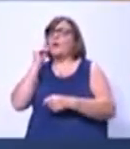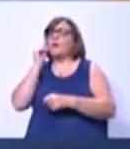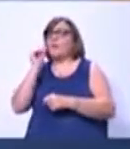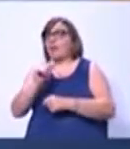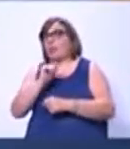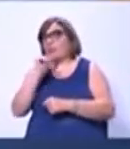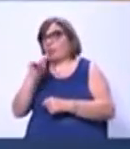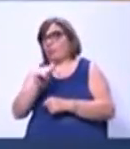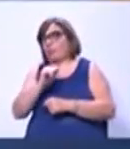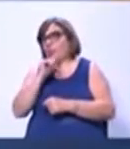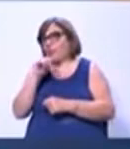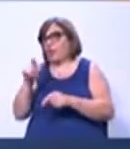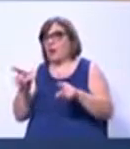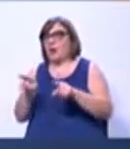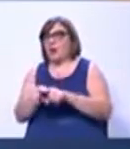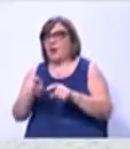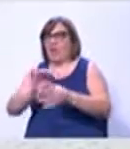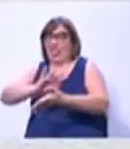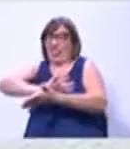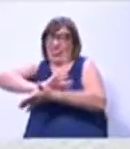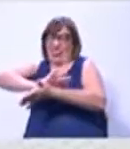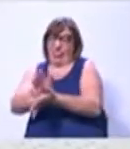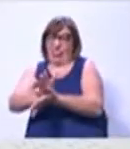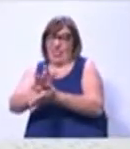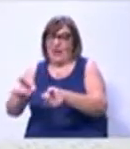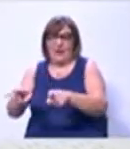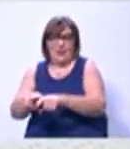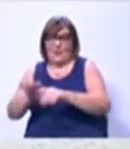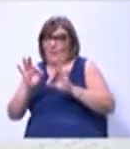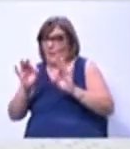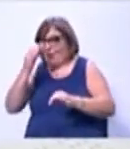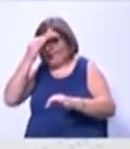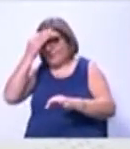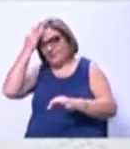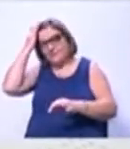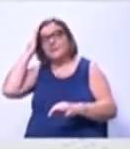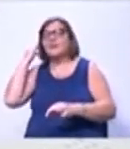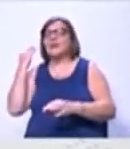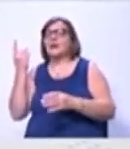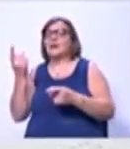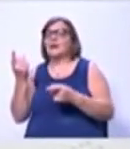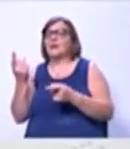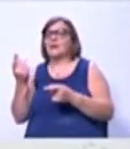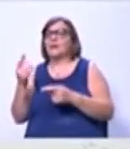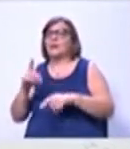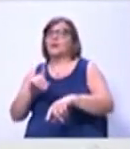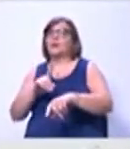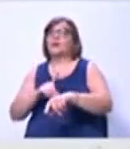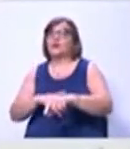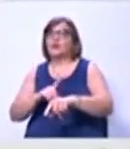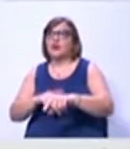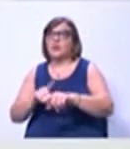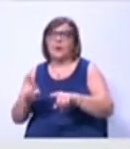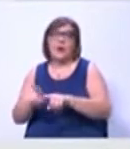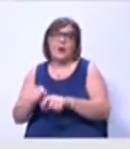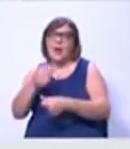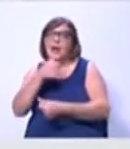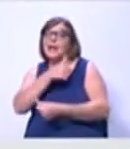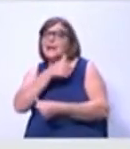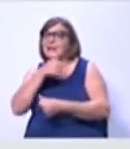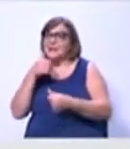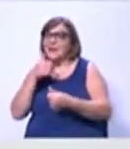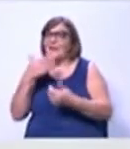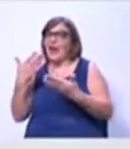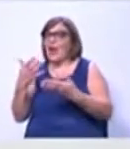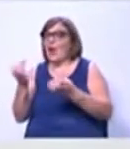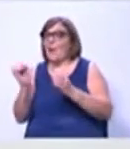muitas vezes, sentem-se completamente esmagados. O professor Agostinho estava a dizer, não é? Exatamente. Quer dizer, no tempo da tortura, por acaso agora aqui